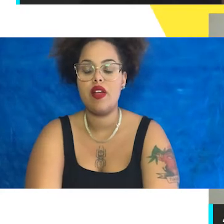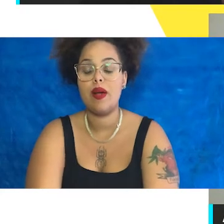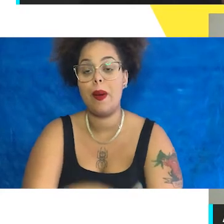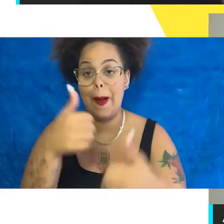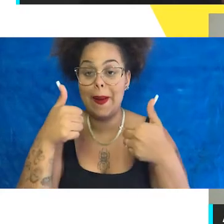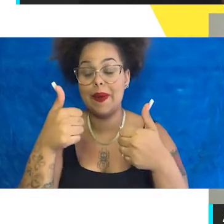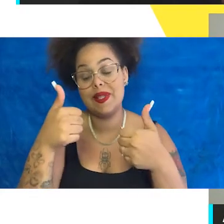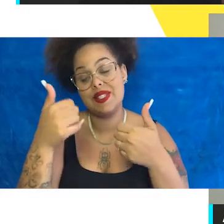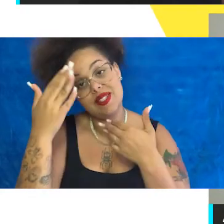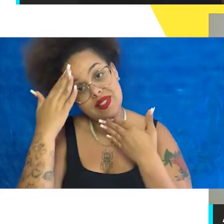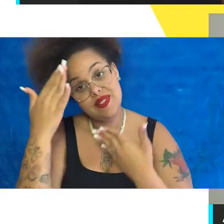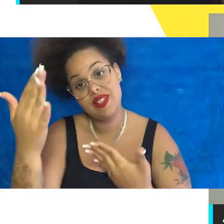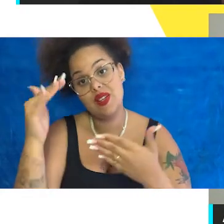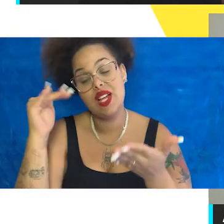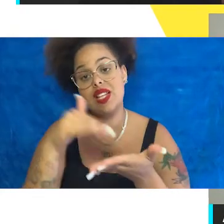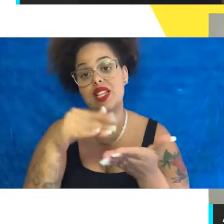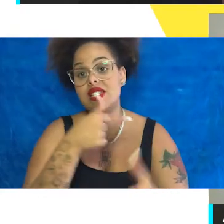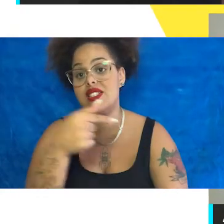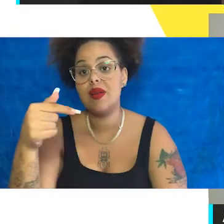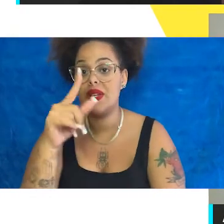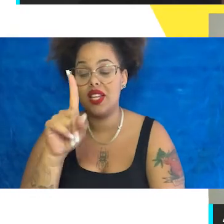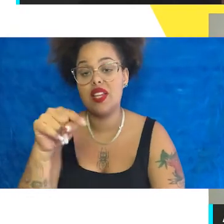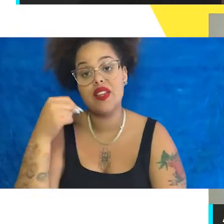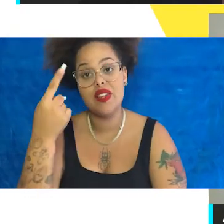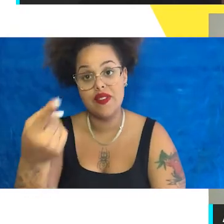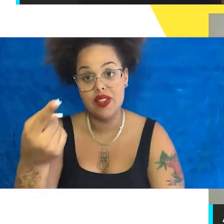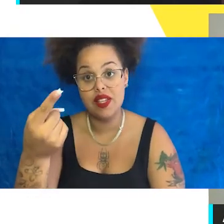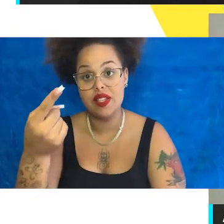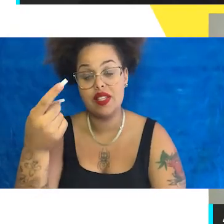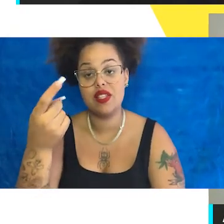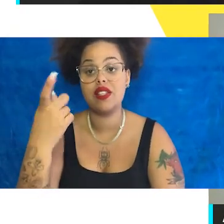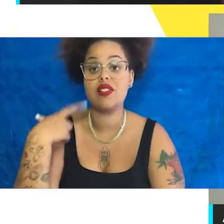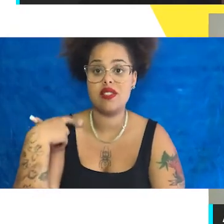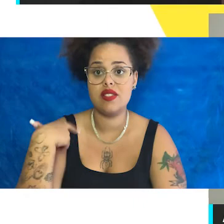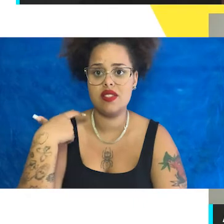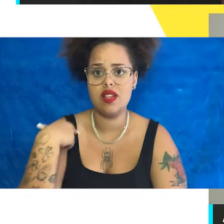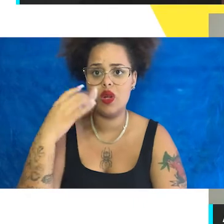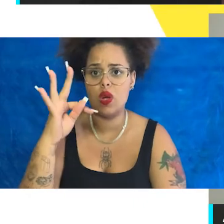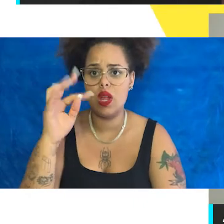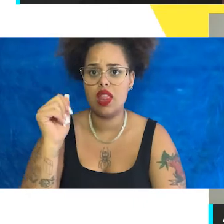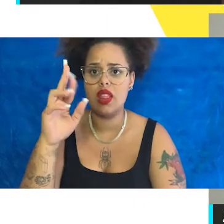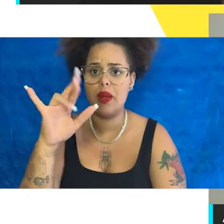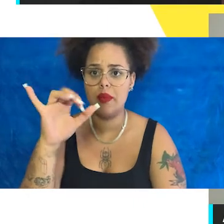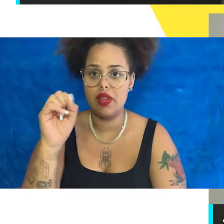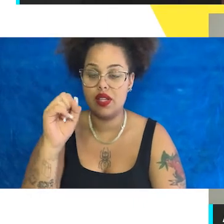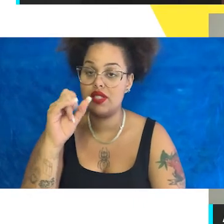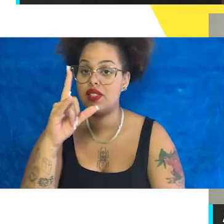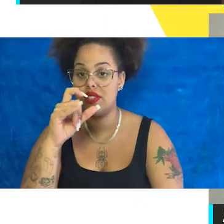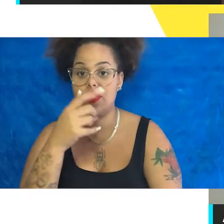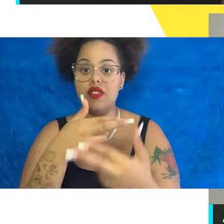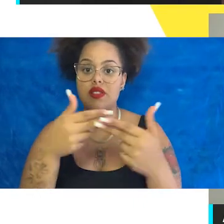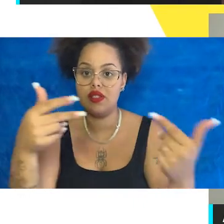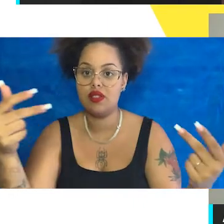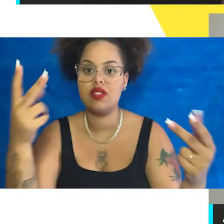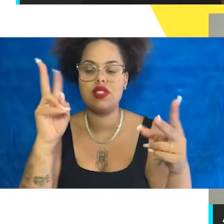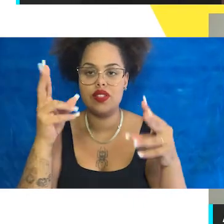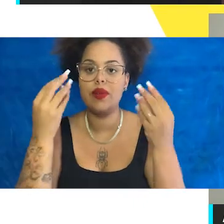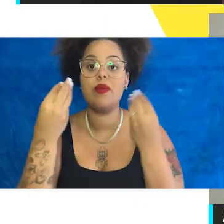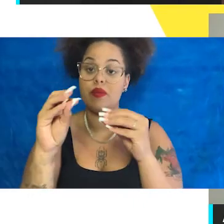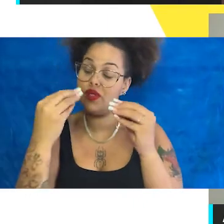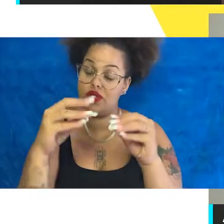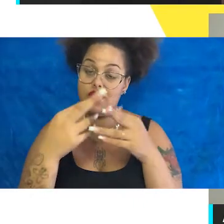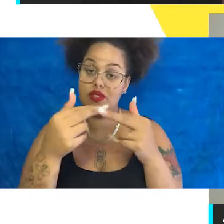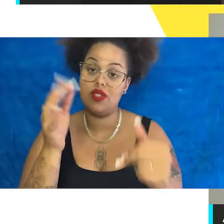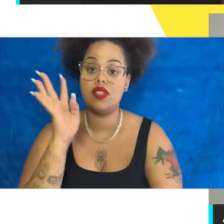Massa, valeu então, galera. Então até semana que vem. Sigam Tamires nas redes sociais, que ela tá sempre postando as coisas massa